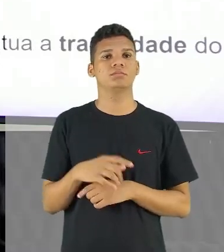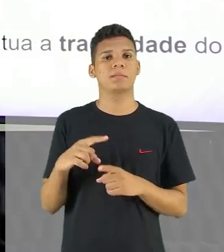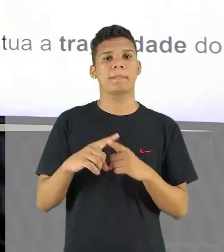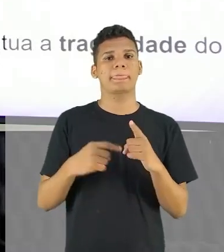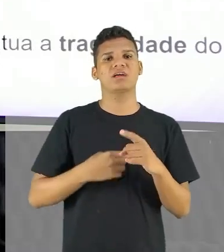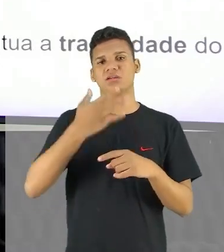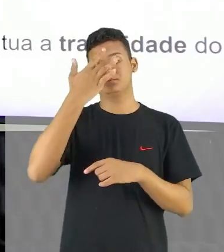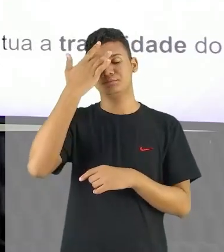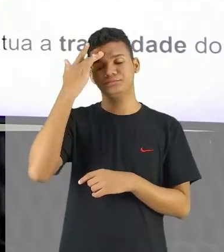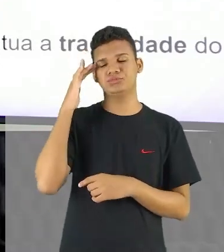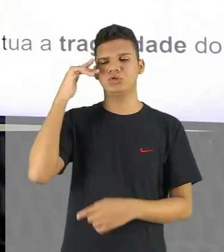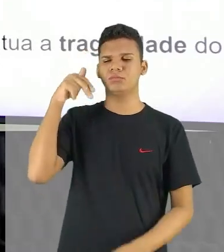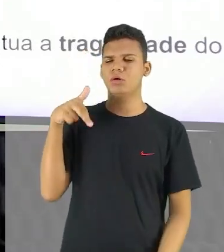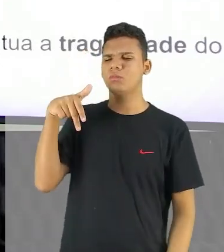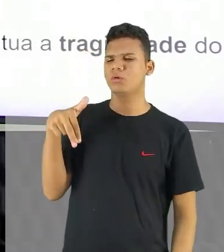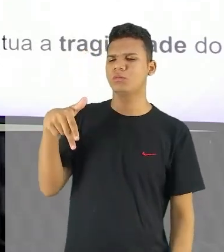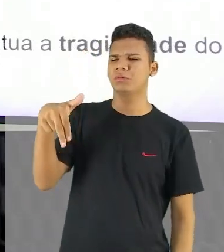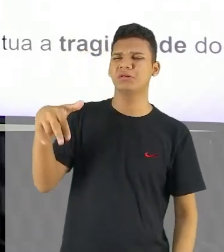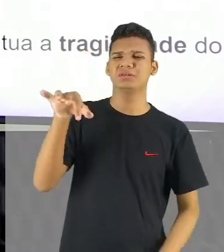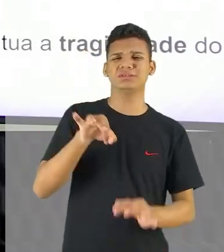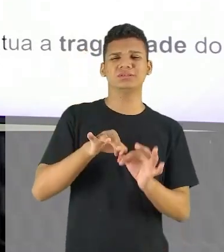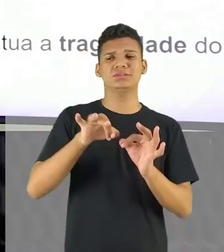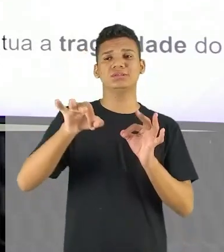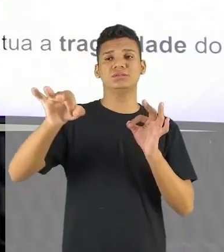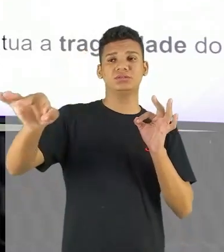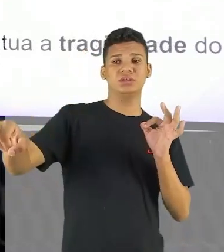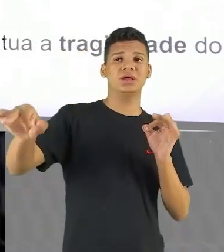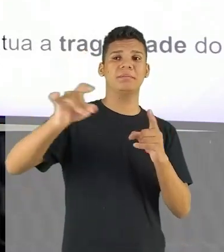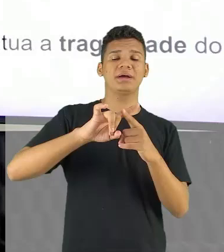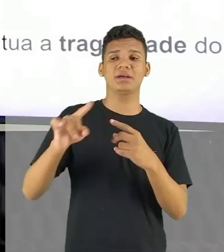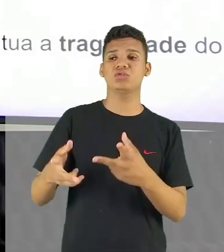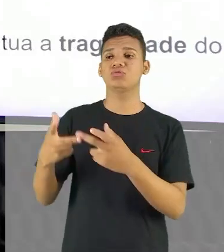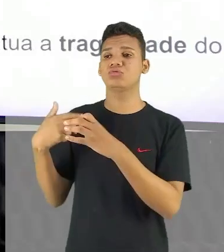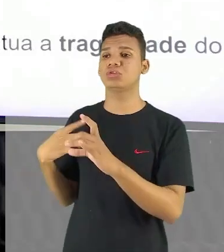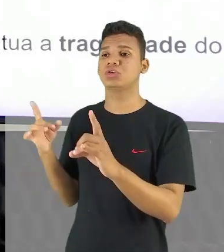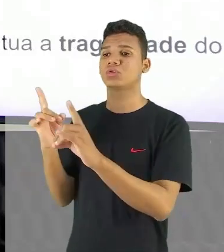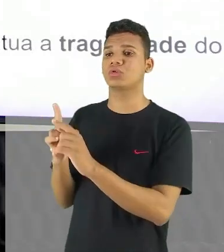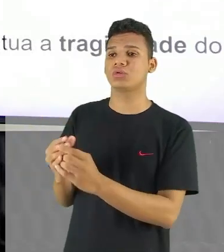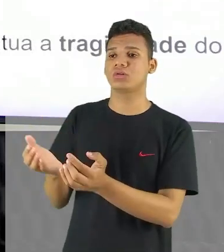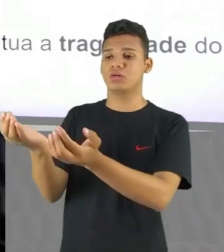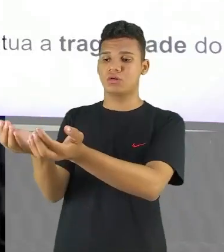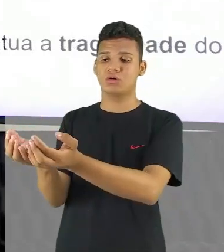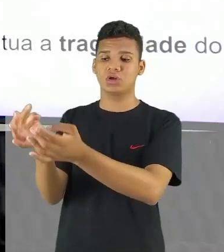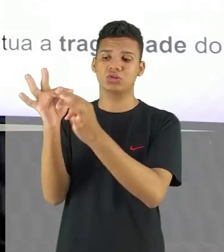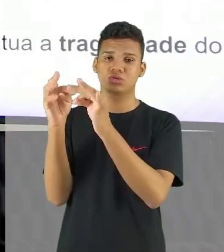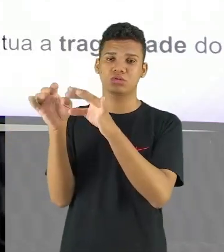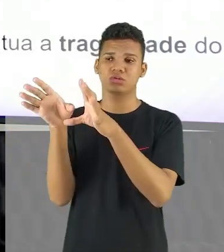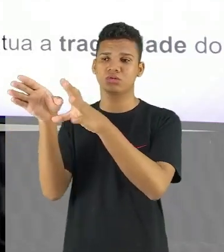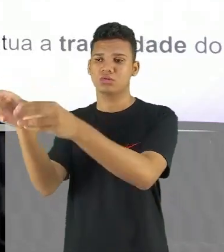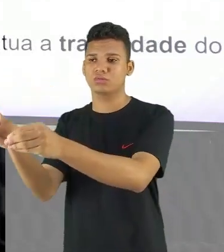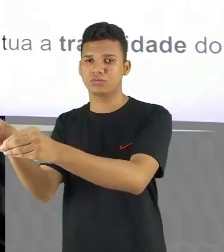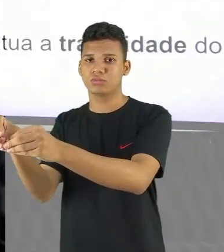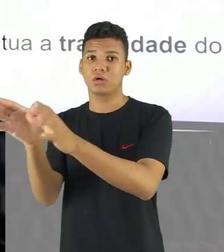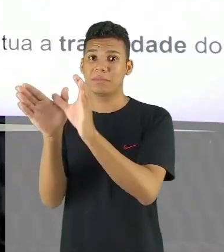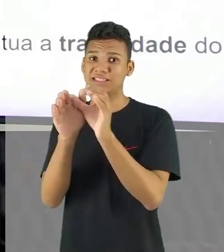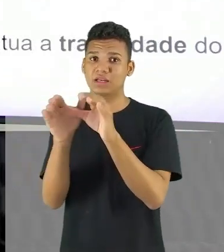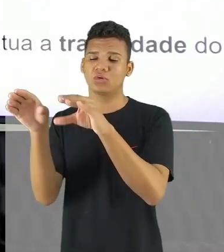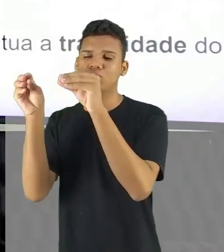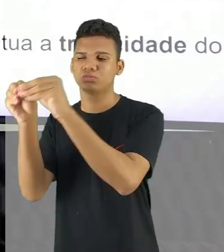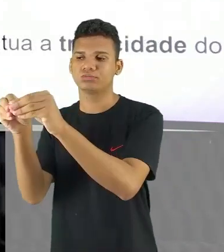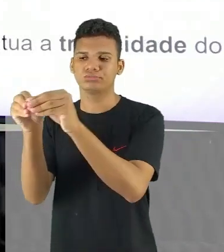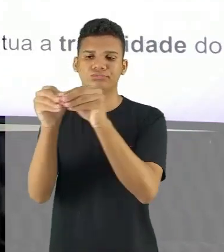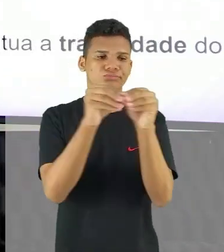caminha léguas e léguas, acha uma ninhada de sabiás, traz todo mundo para casa, coloca os filhotes na